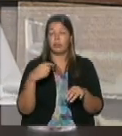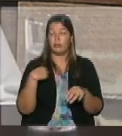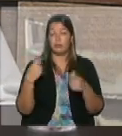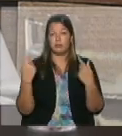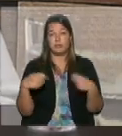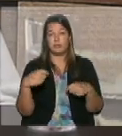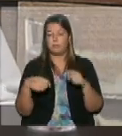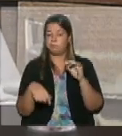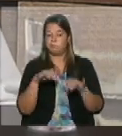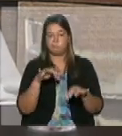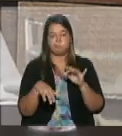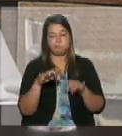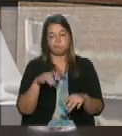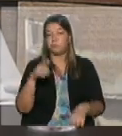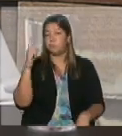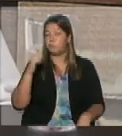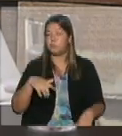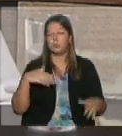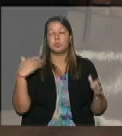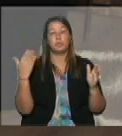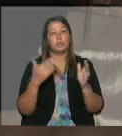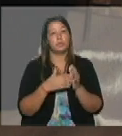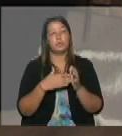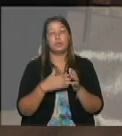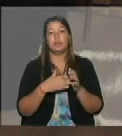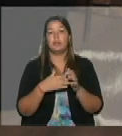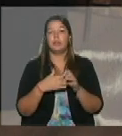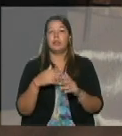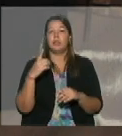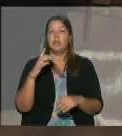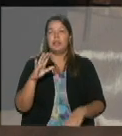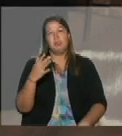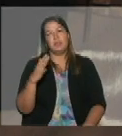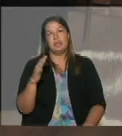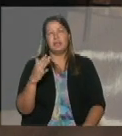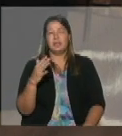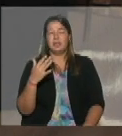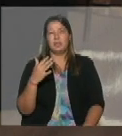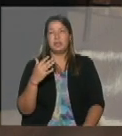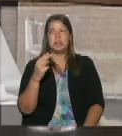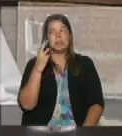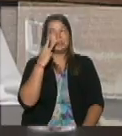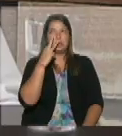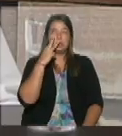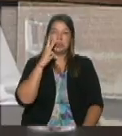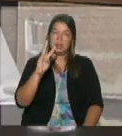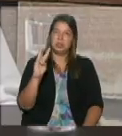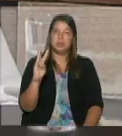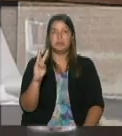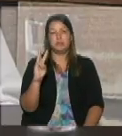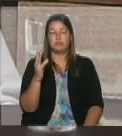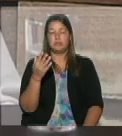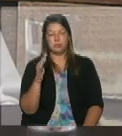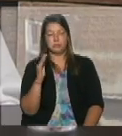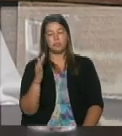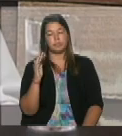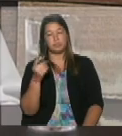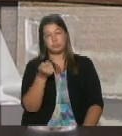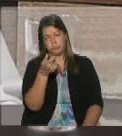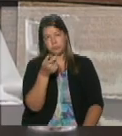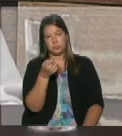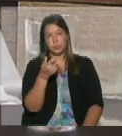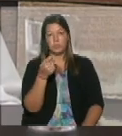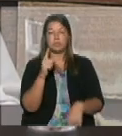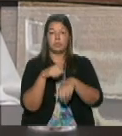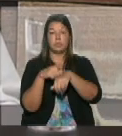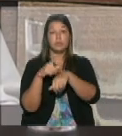Eu tive que datilografar tudo de novo. Quanto tempo você tinha? Eu tinha uns 3 dias para... pouco então,